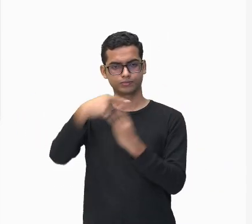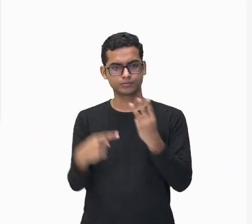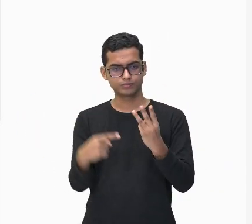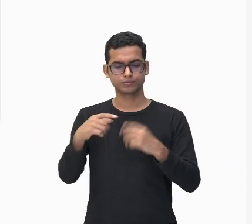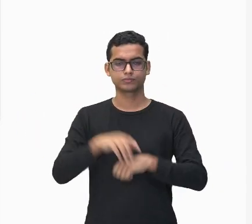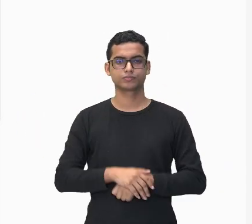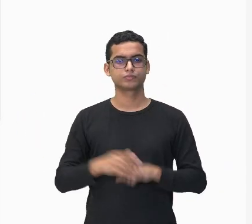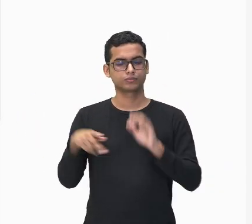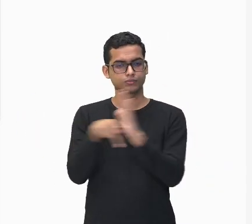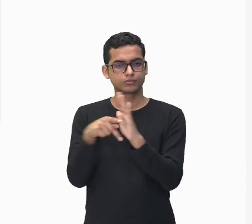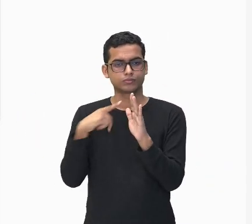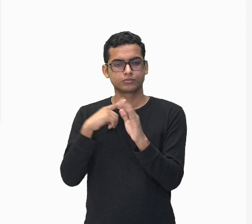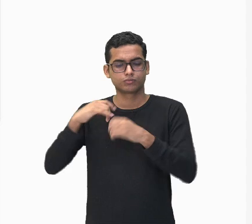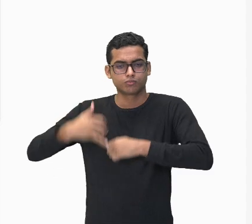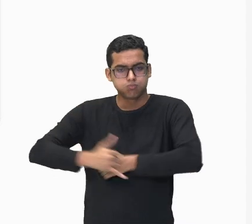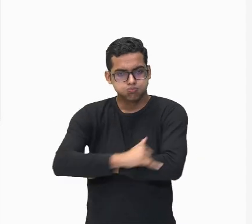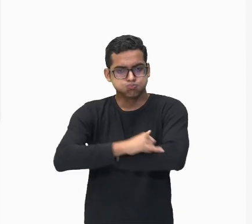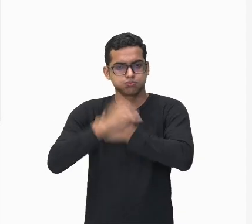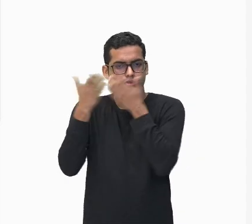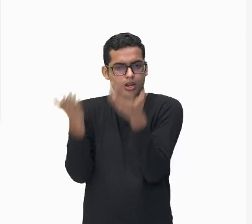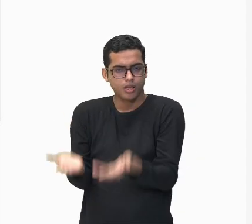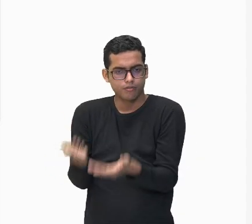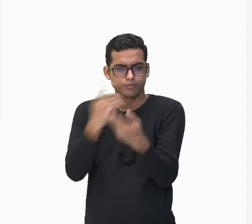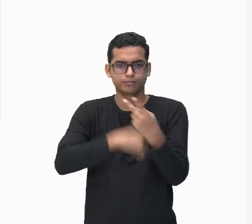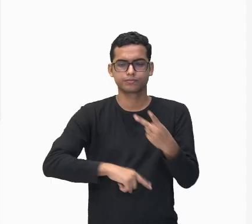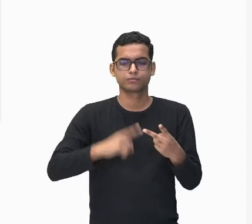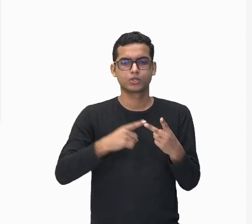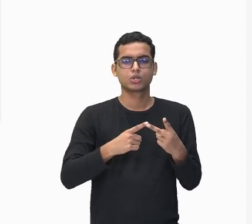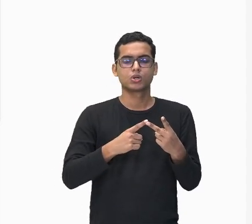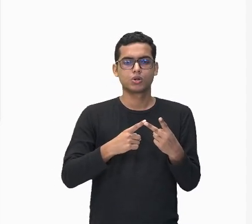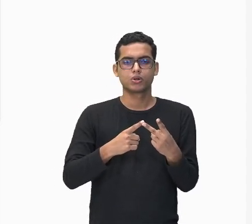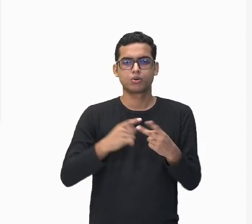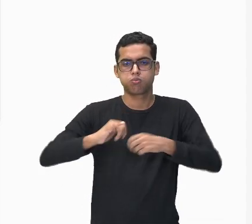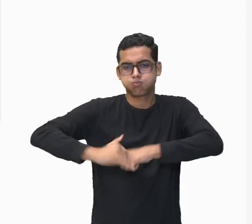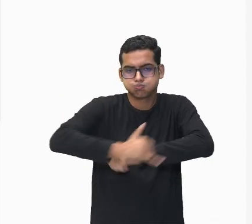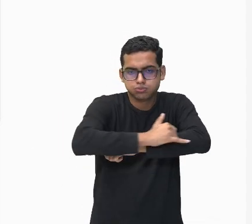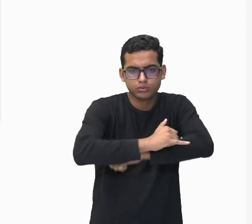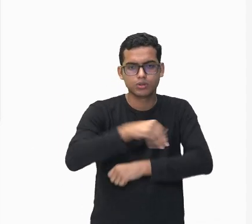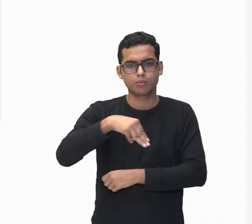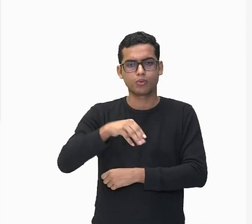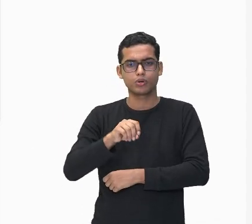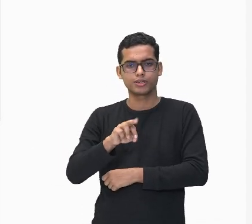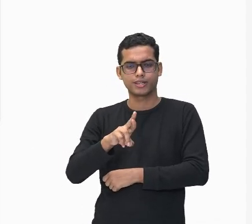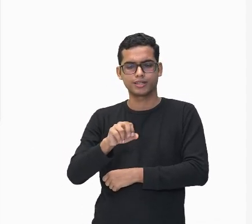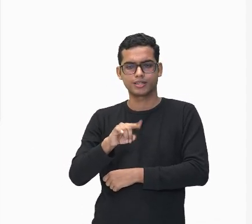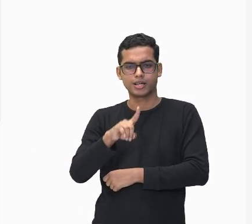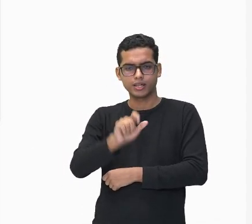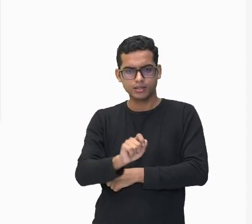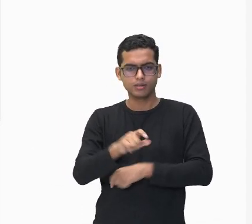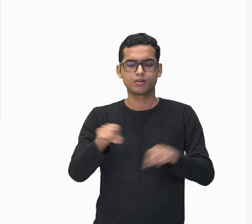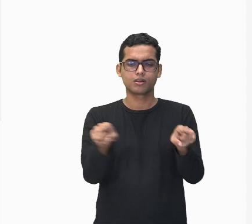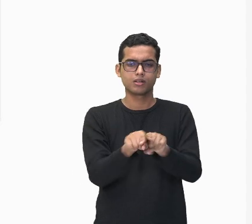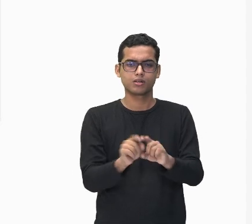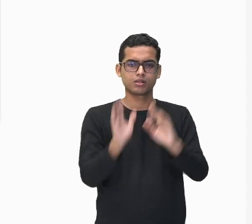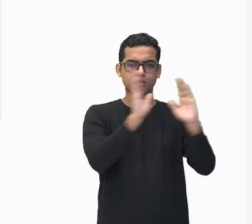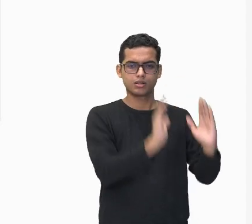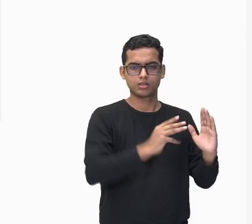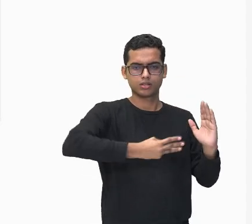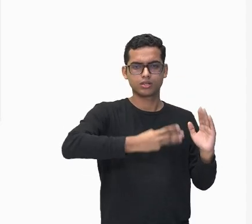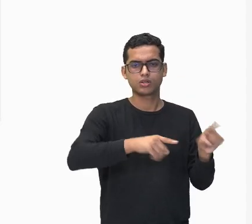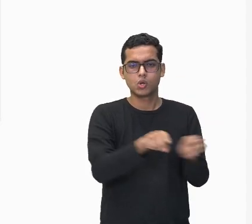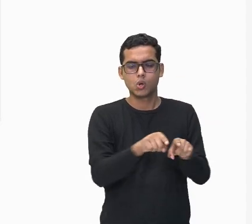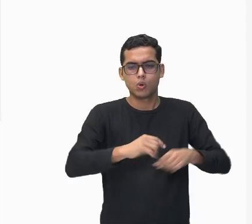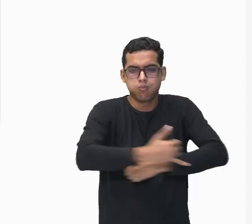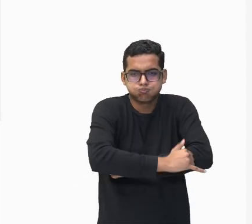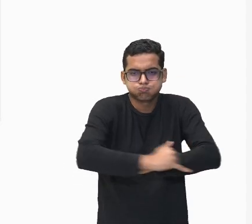Obesidade leve, obesidade moderada e obesidade mórbida, onde essa obesidade mórbida ela precisa ter uma